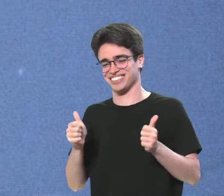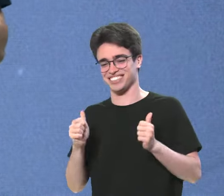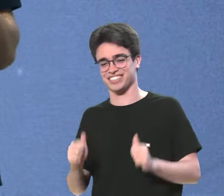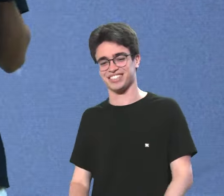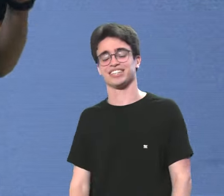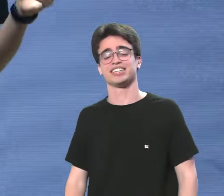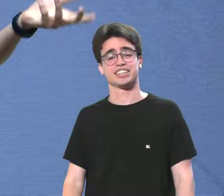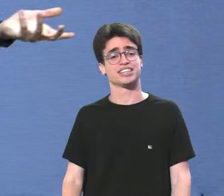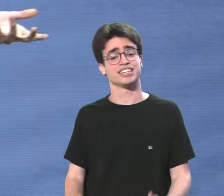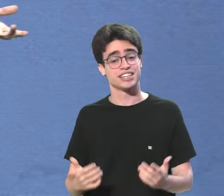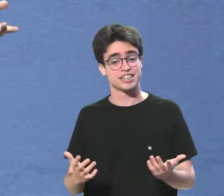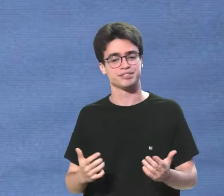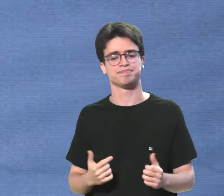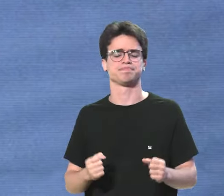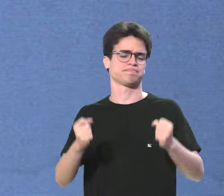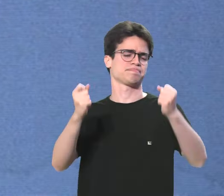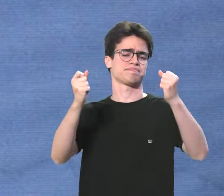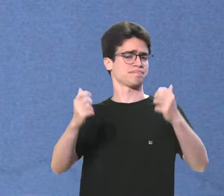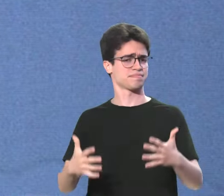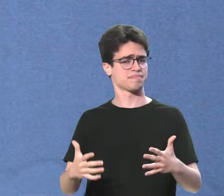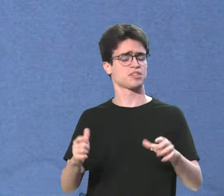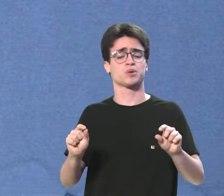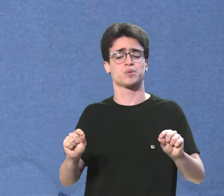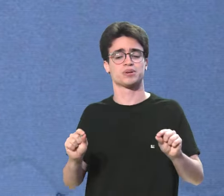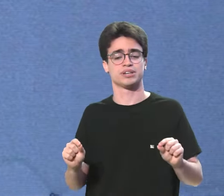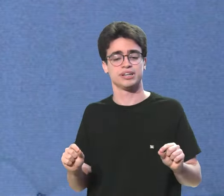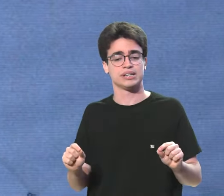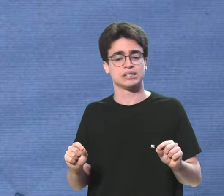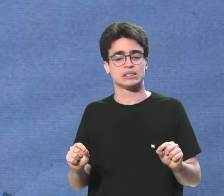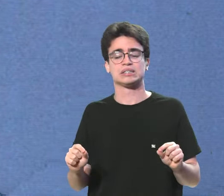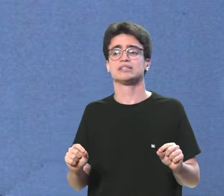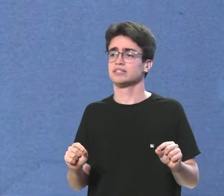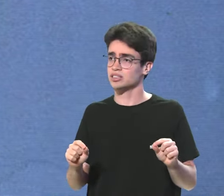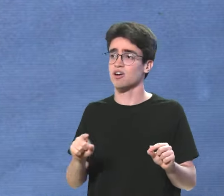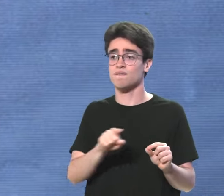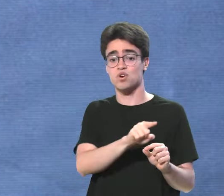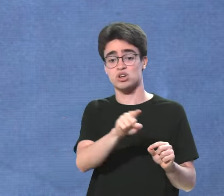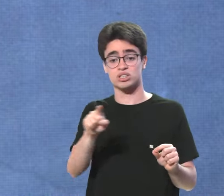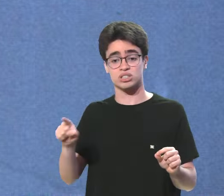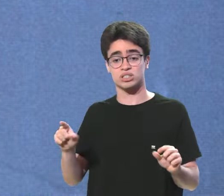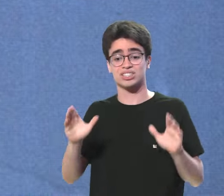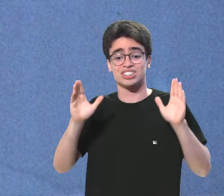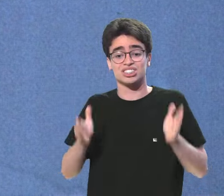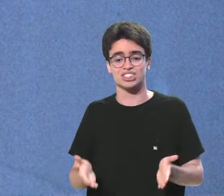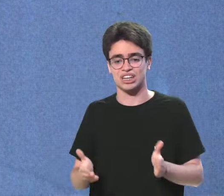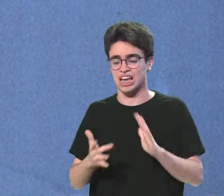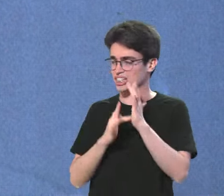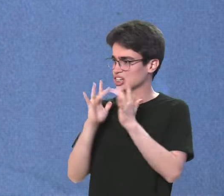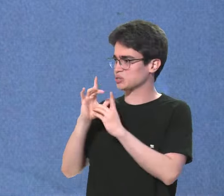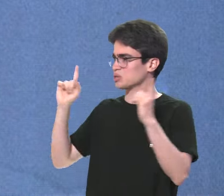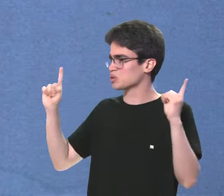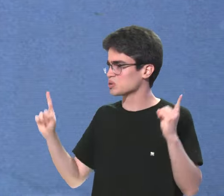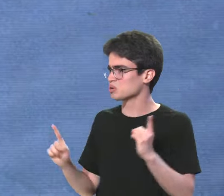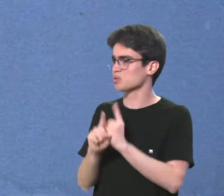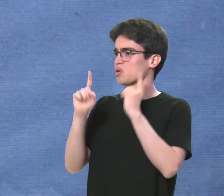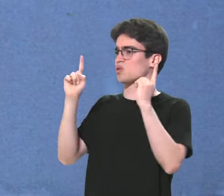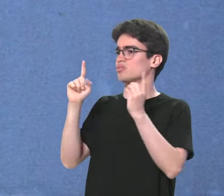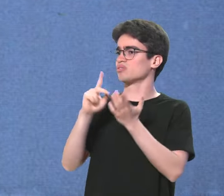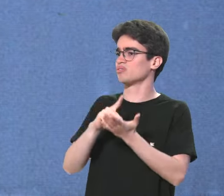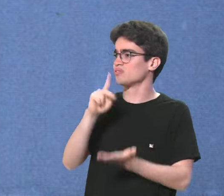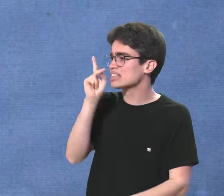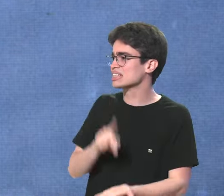eh eu quero falar agora com quem já teve um encontro de verdade com Jesus